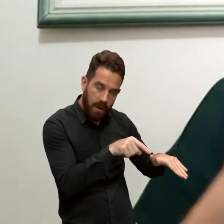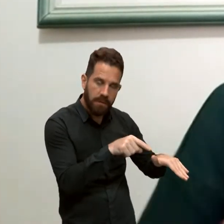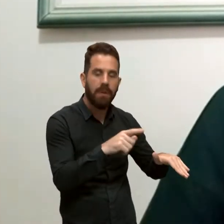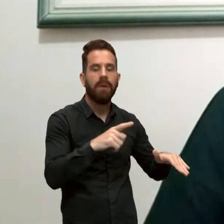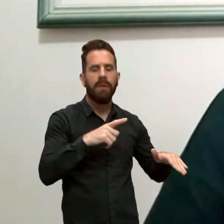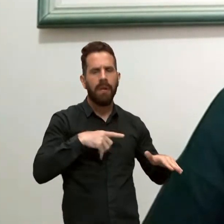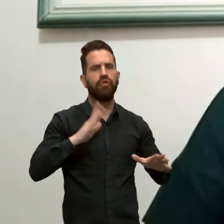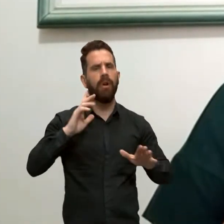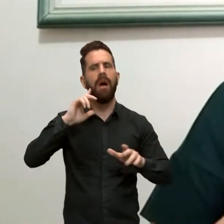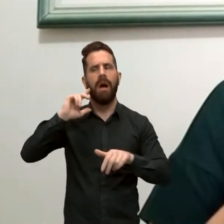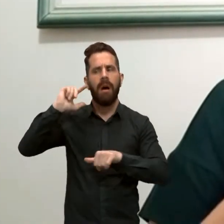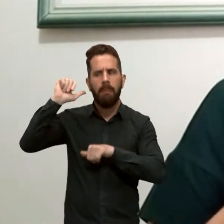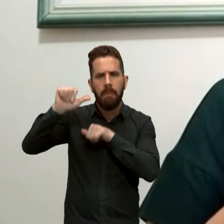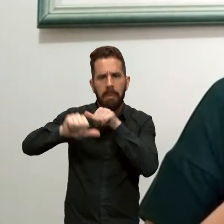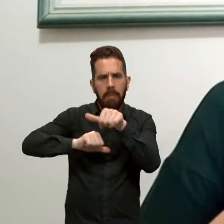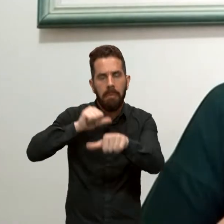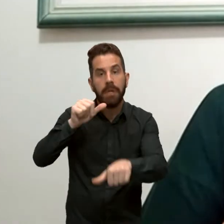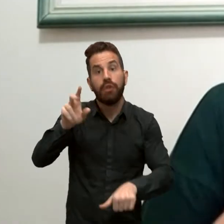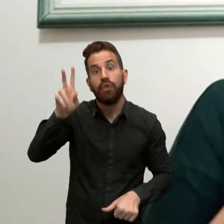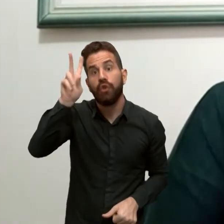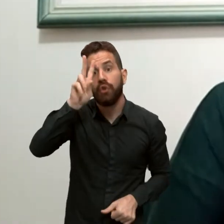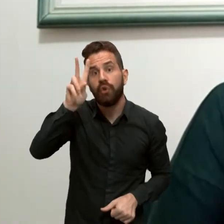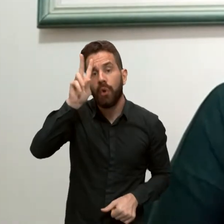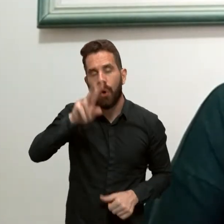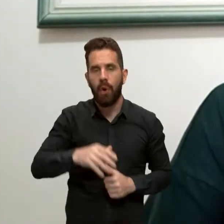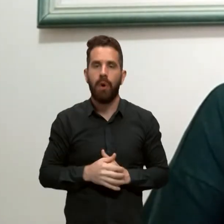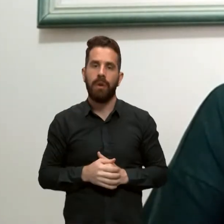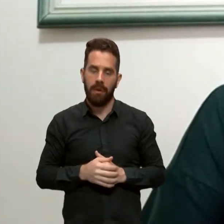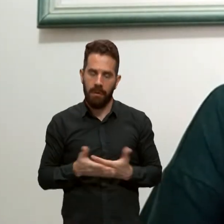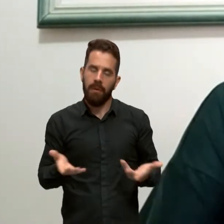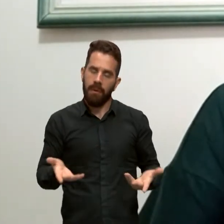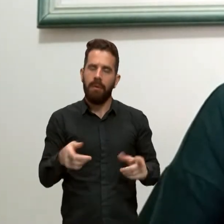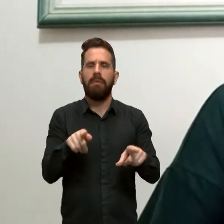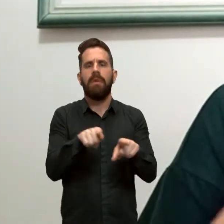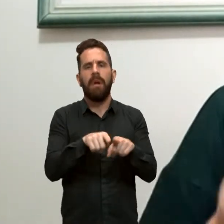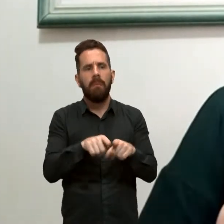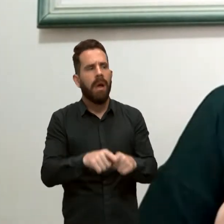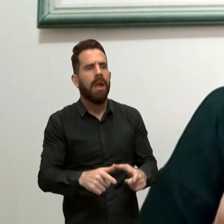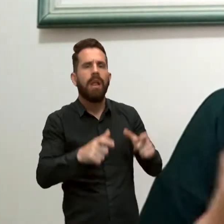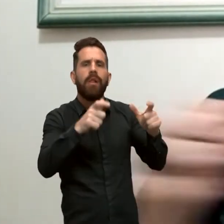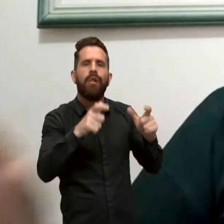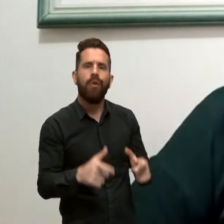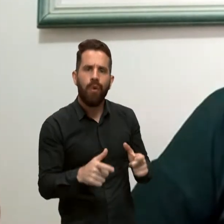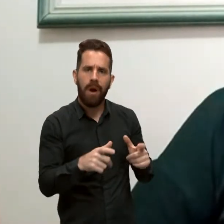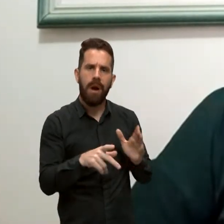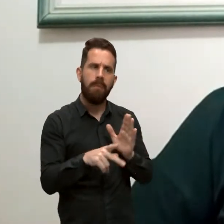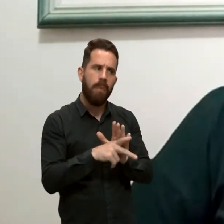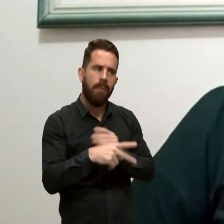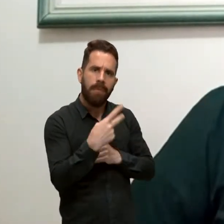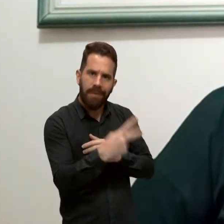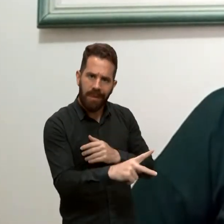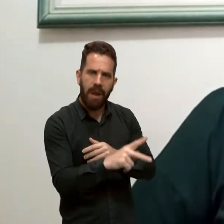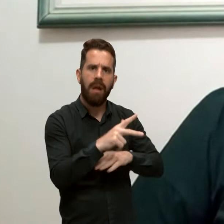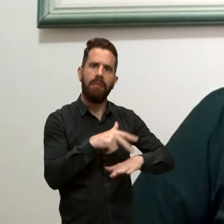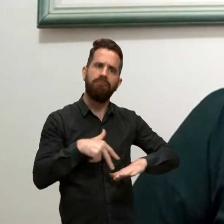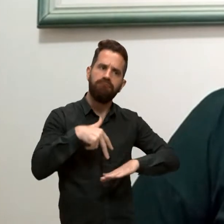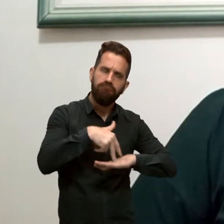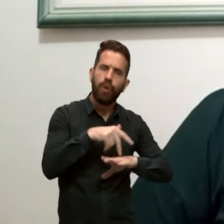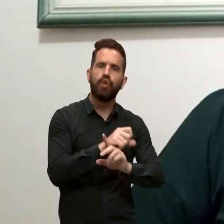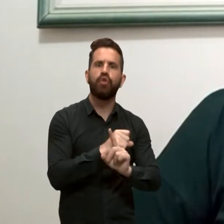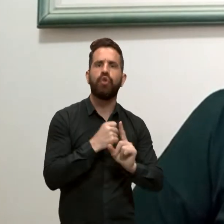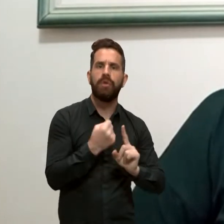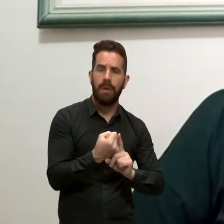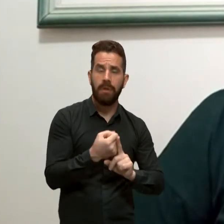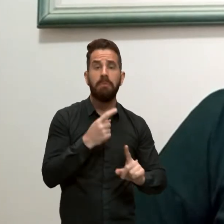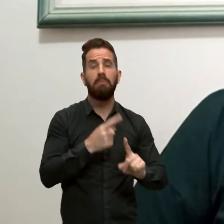à forma como se concebe e compreende o lugar da criança e da infância na sociedade e no mundo. Porque tinha-se uma concepção